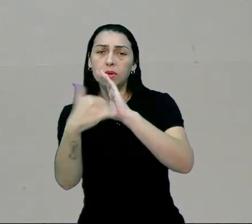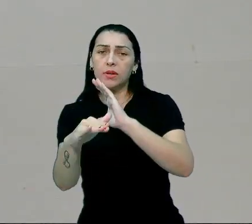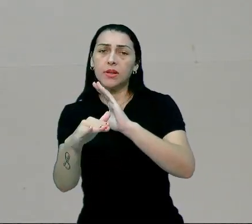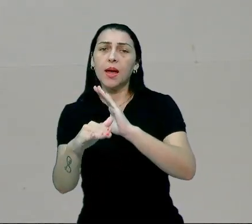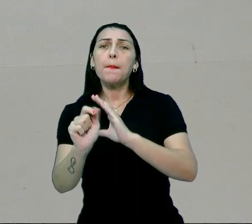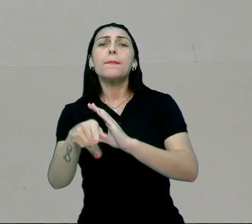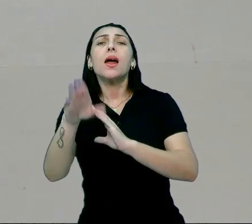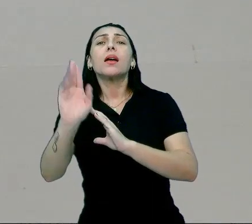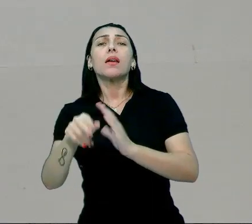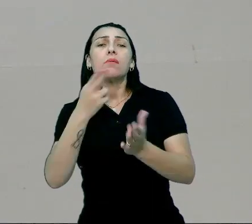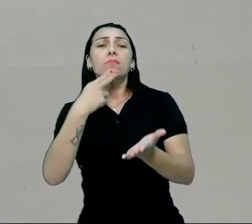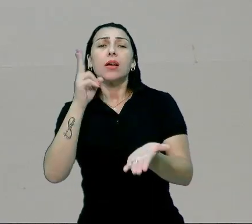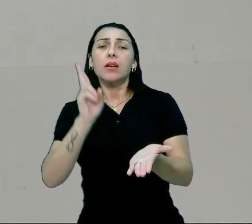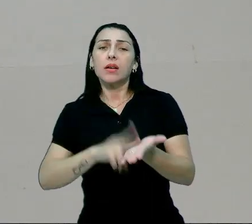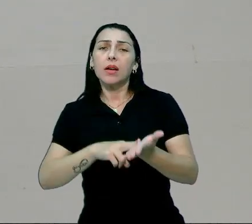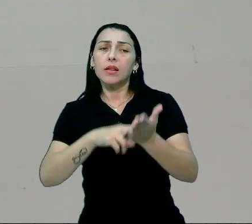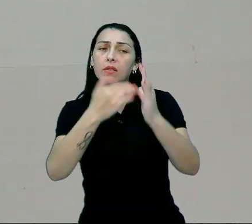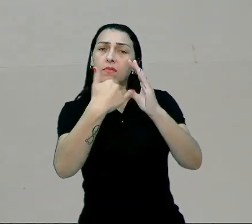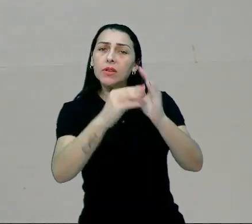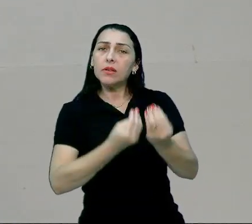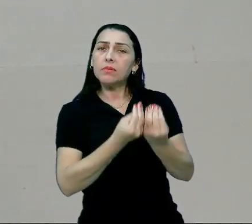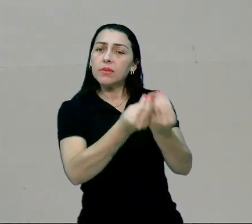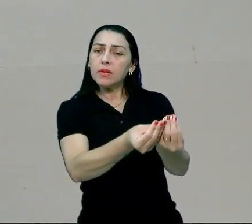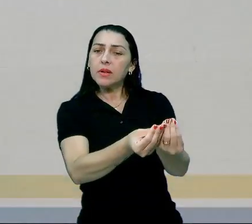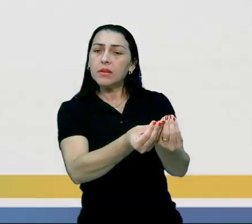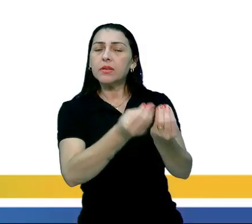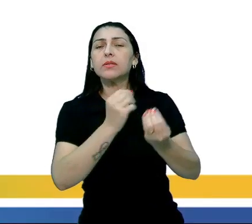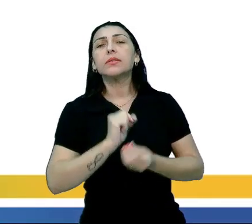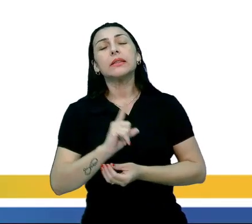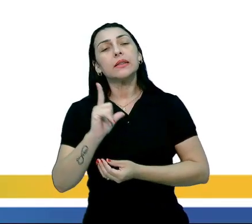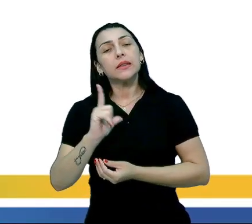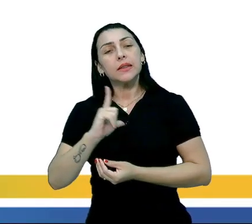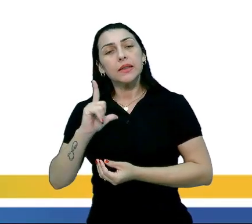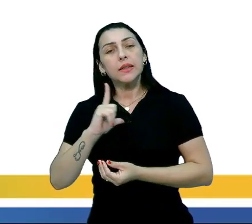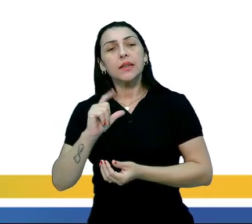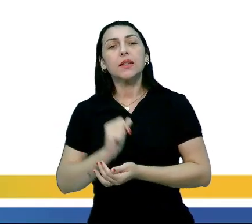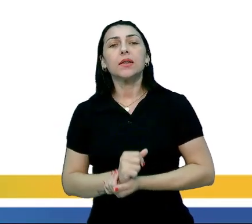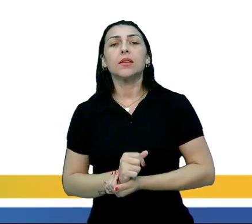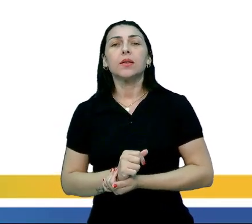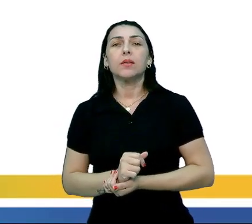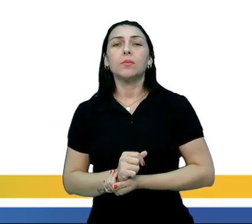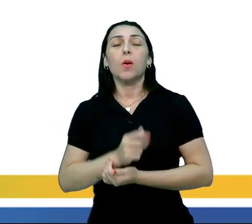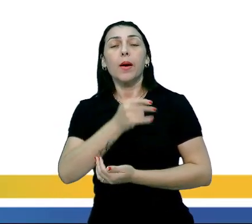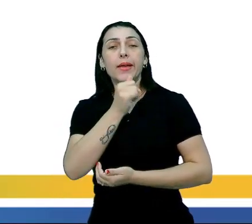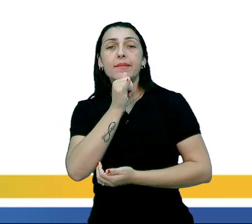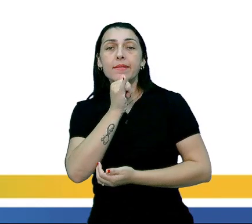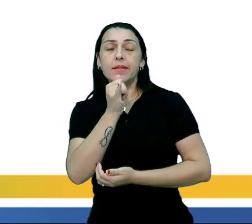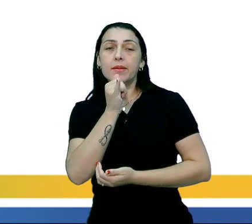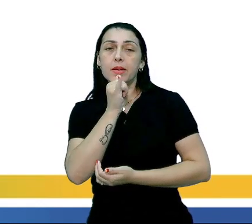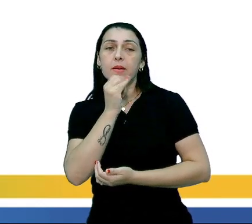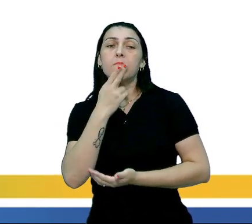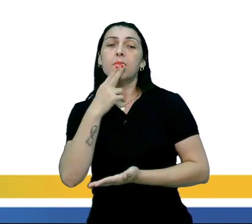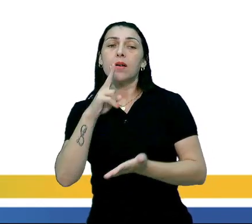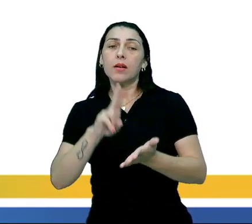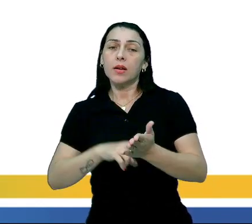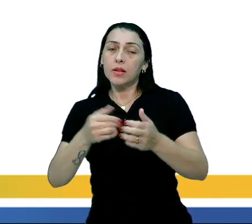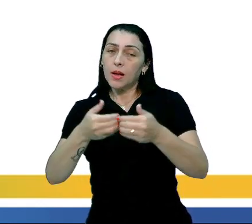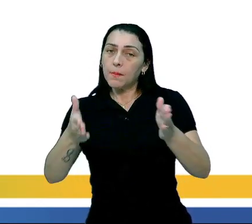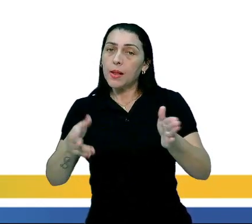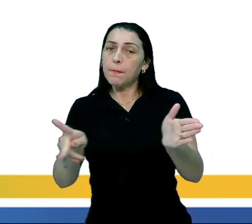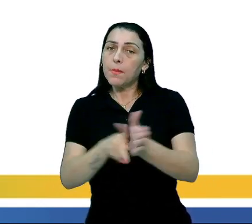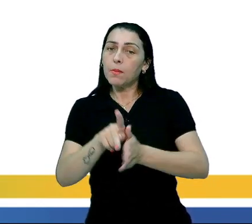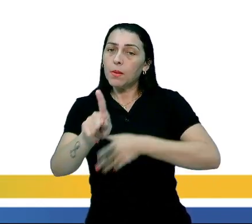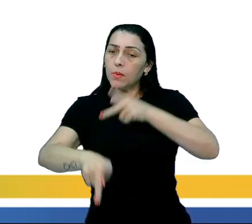é para quem essa carta será destinada. Então, nós temos aqui que essa carta que eu trouxe como exemplo, ela é uma carta aberta